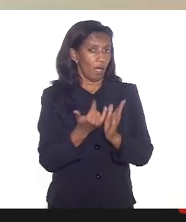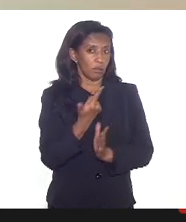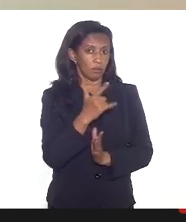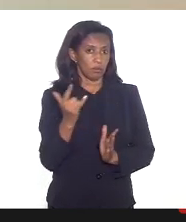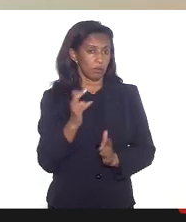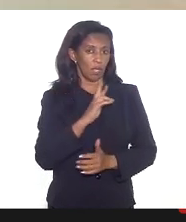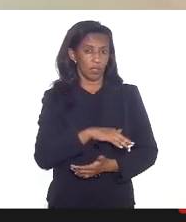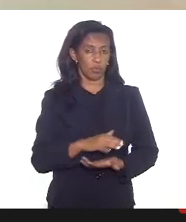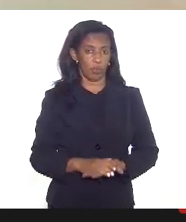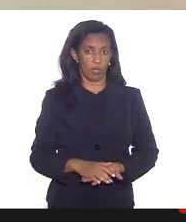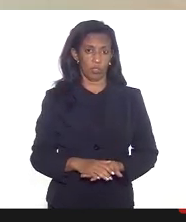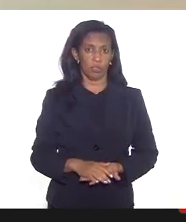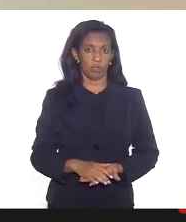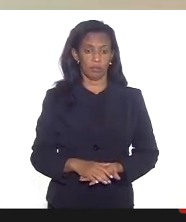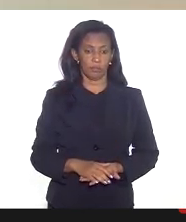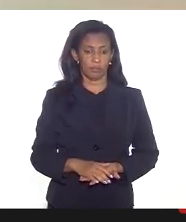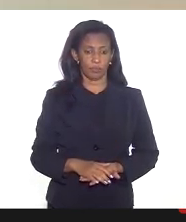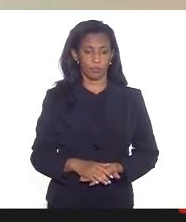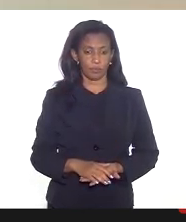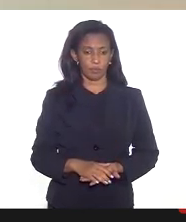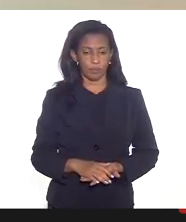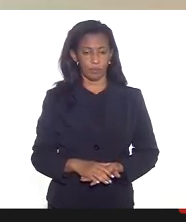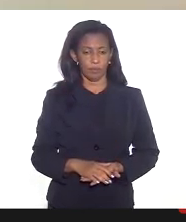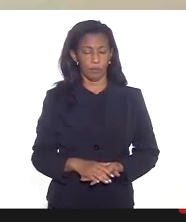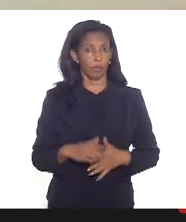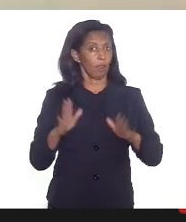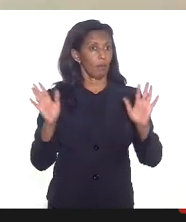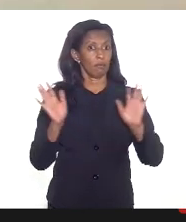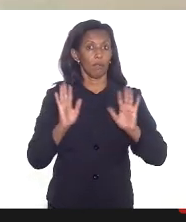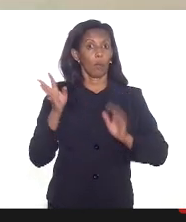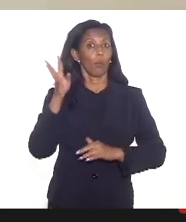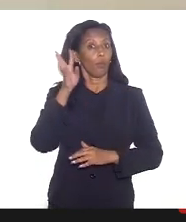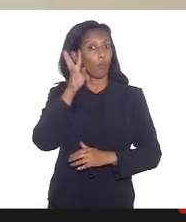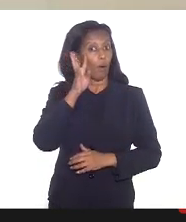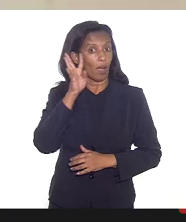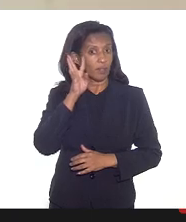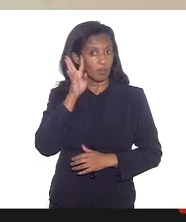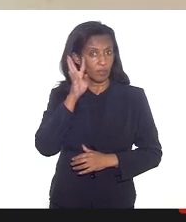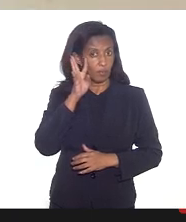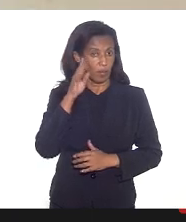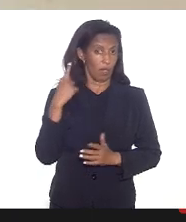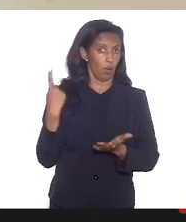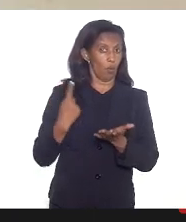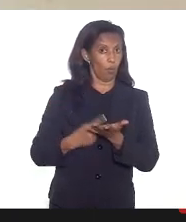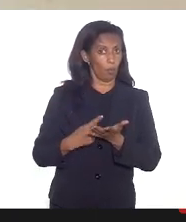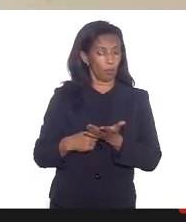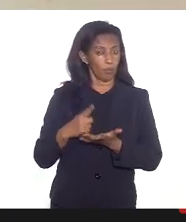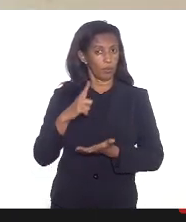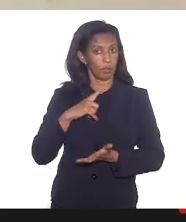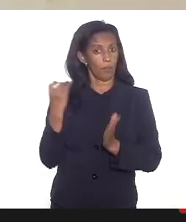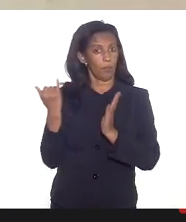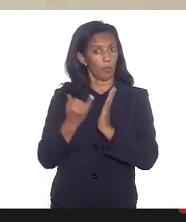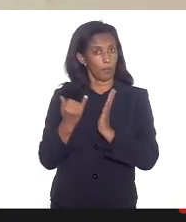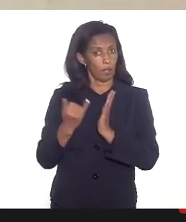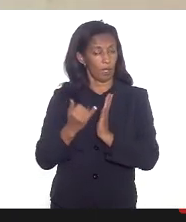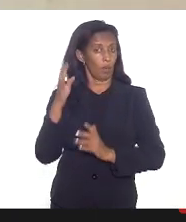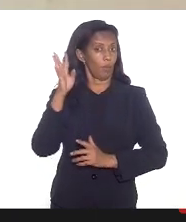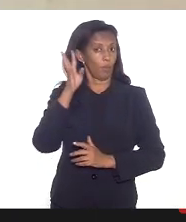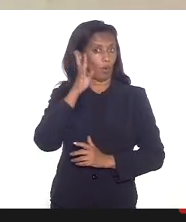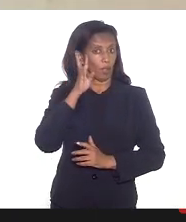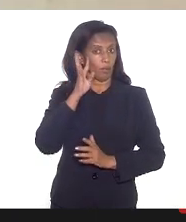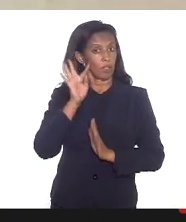não há-de ir quarta-feira que é um compromisso que nós firmamos de quarta-feira publicar